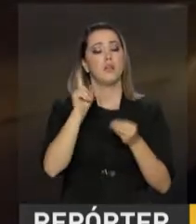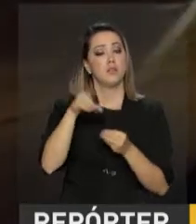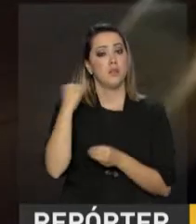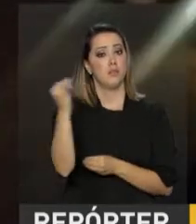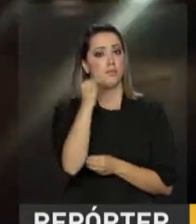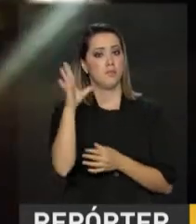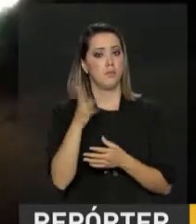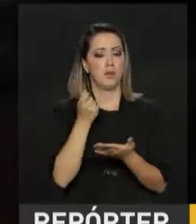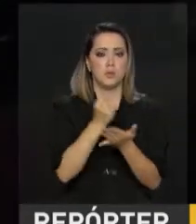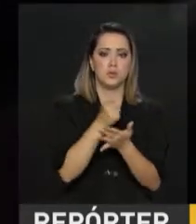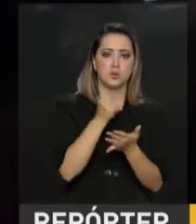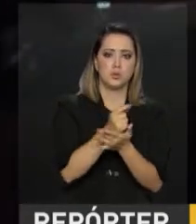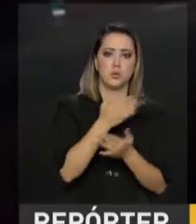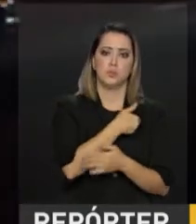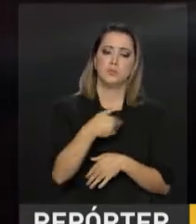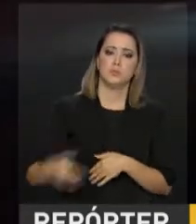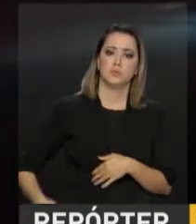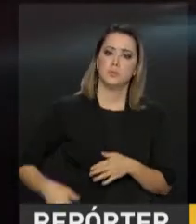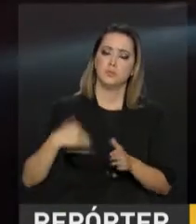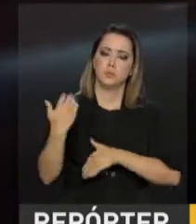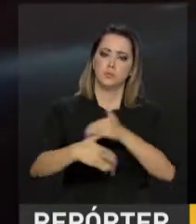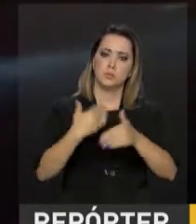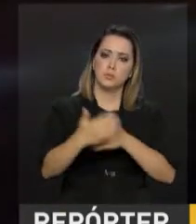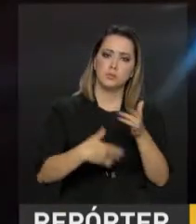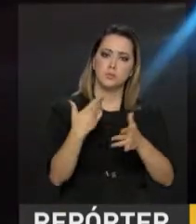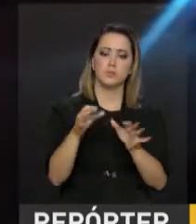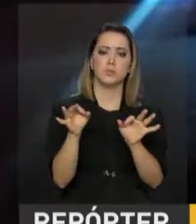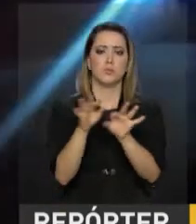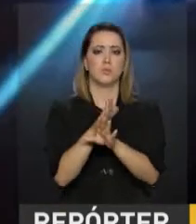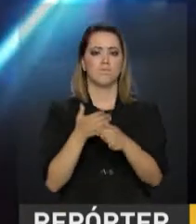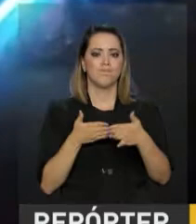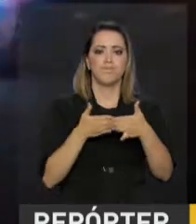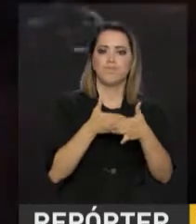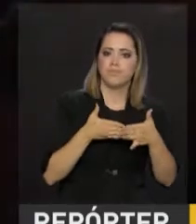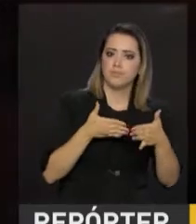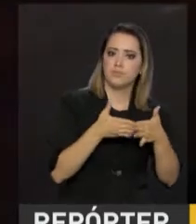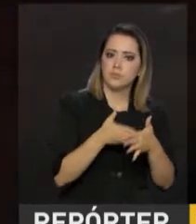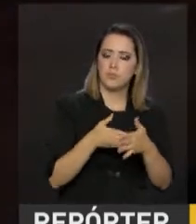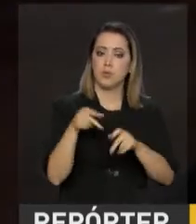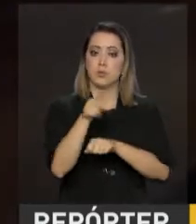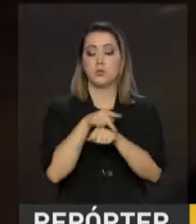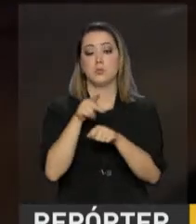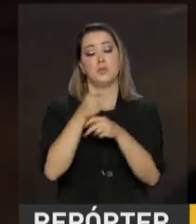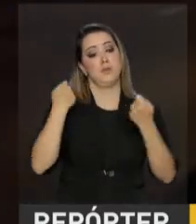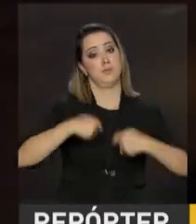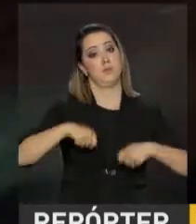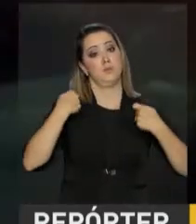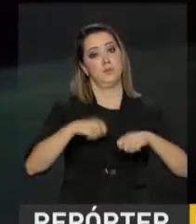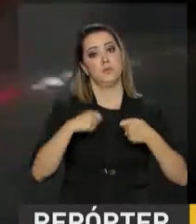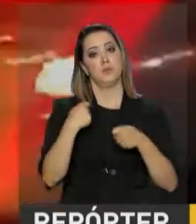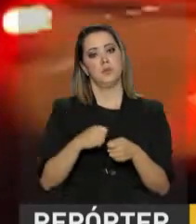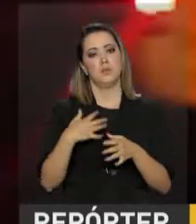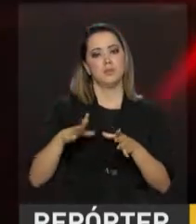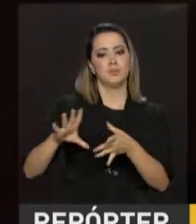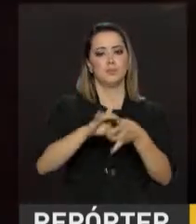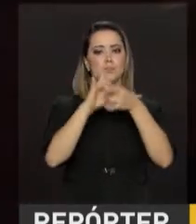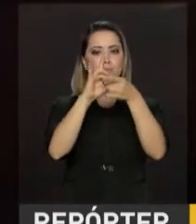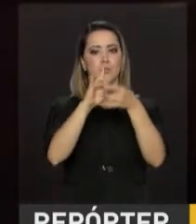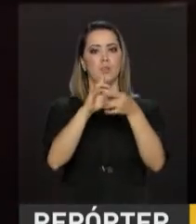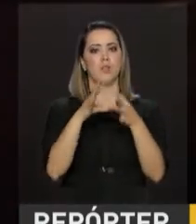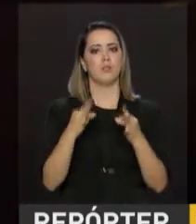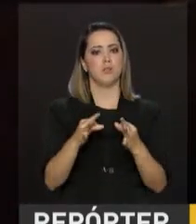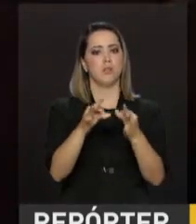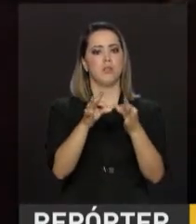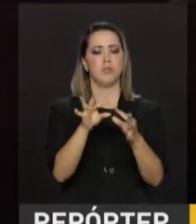sobre compras governamentais, a continuidade da eliminação de barreiras no comércio entre os países, a necessidade de harmonizar normas